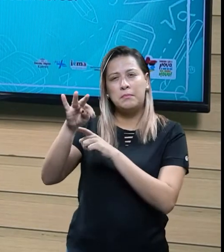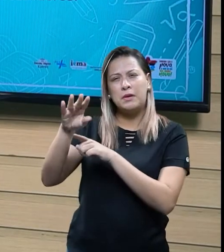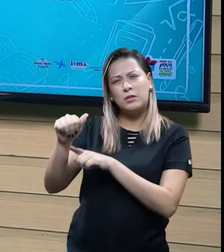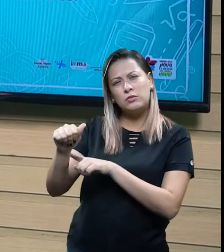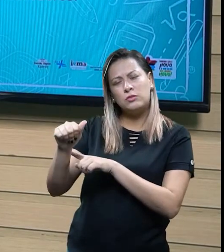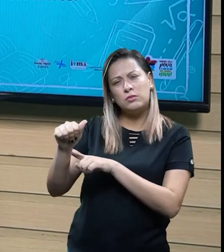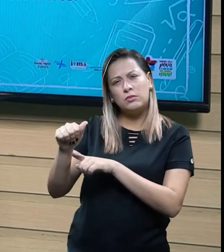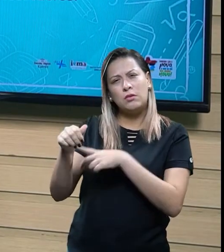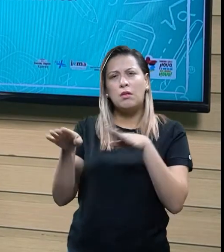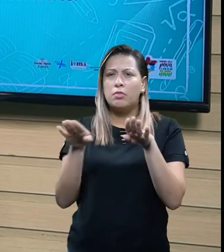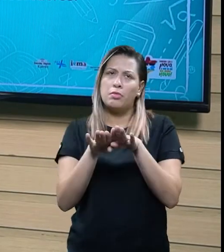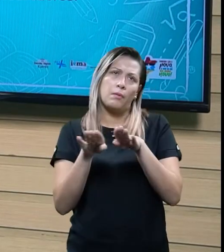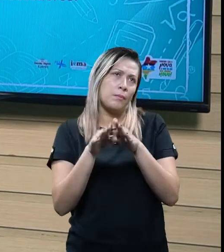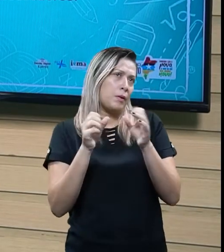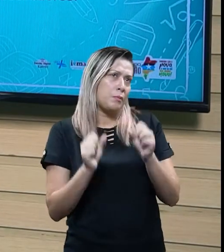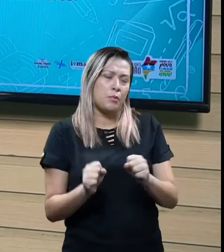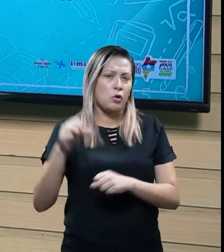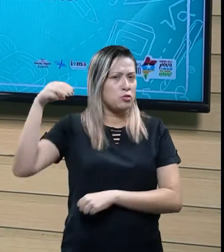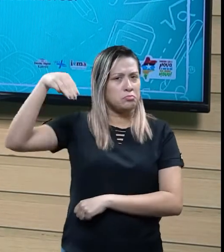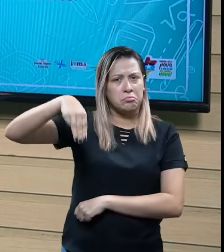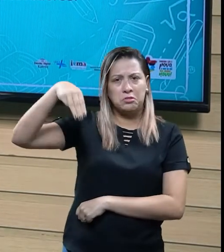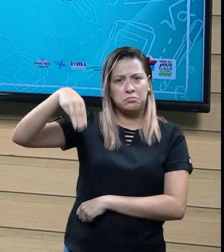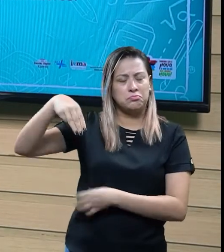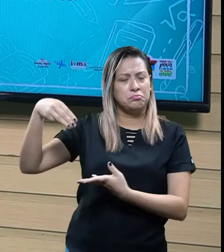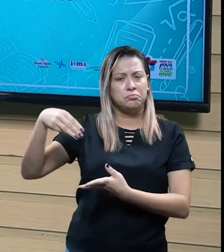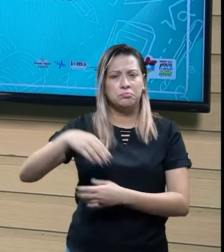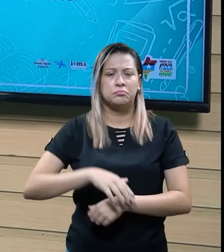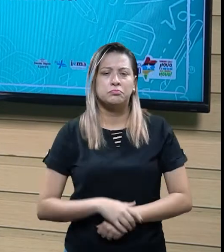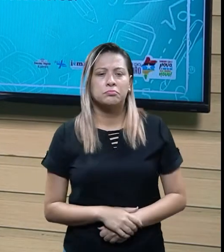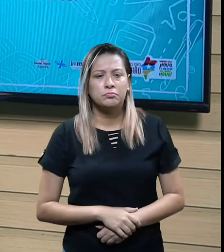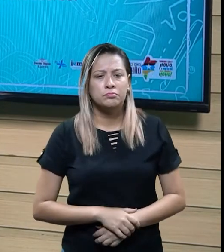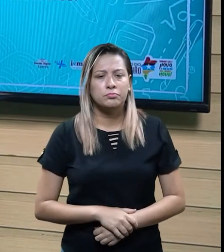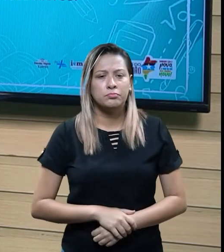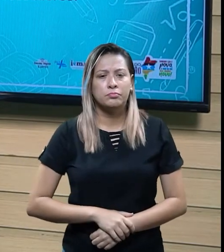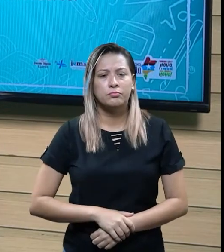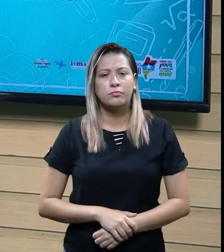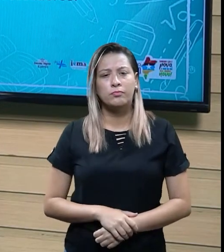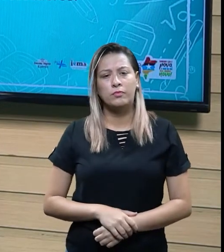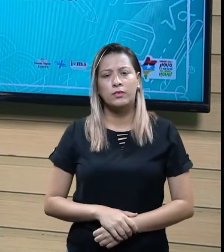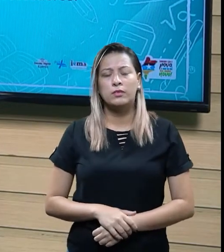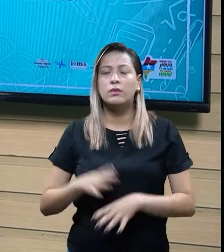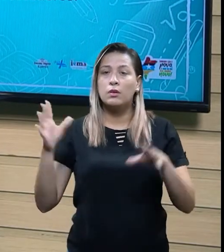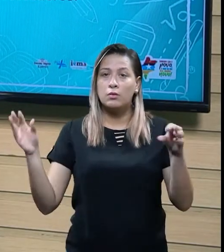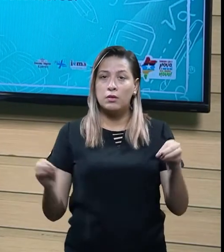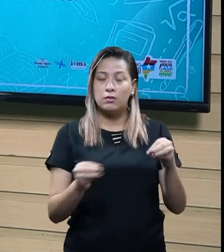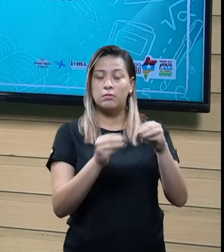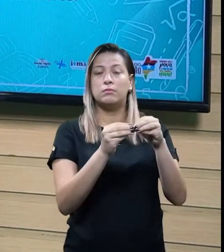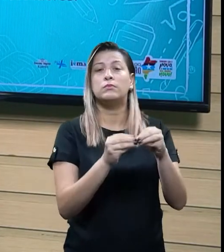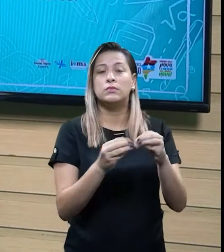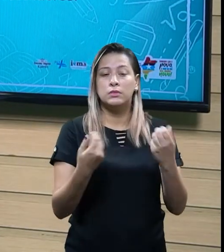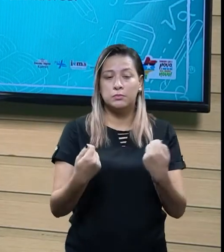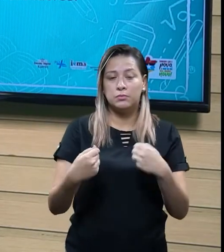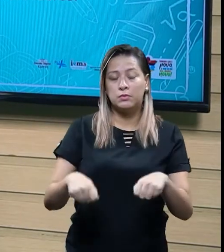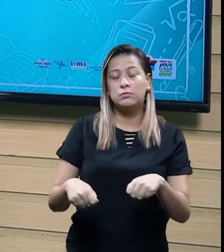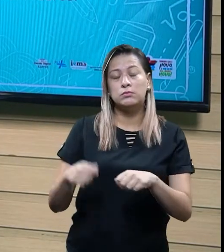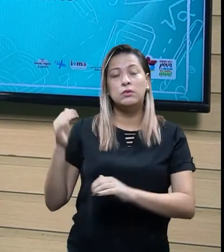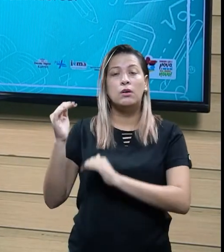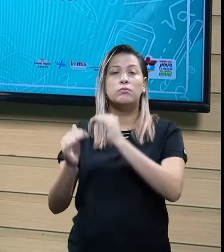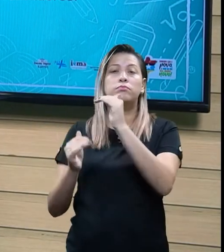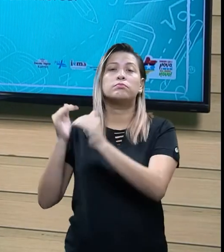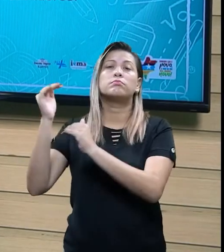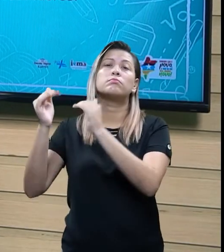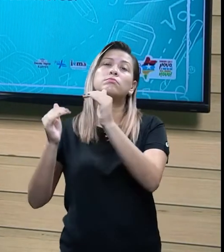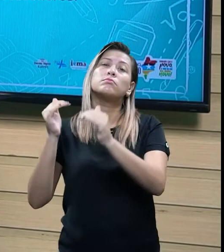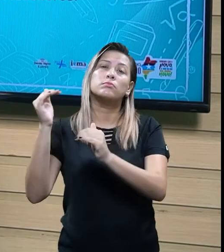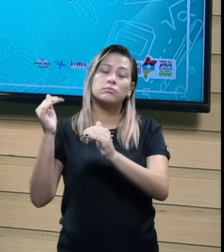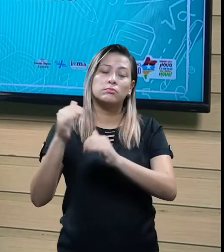também de matemática, que é justamente o elemento que permitiu a evolução e